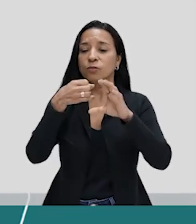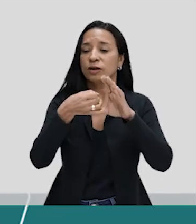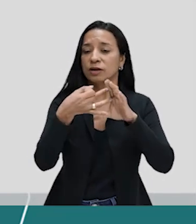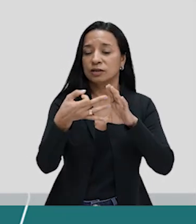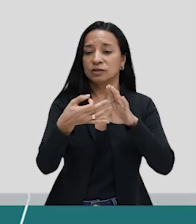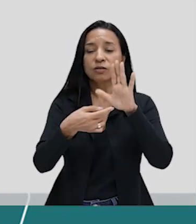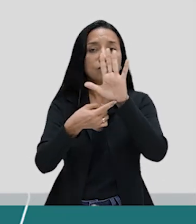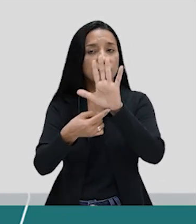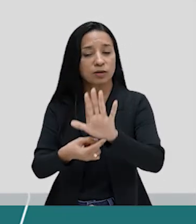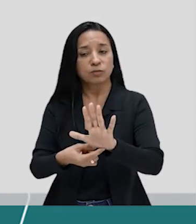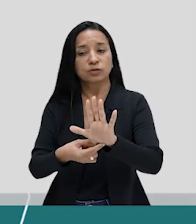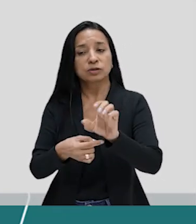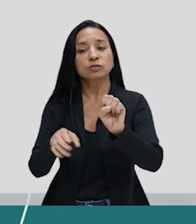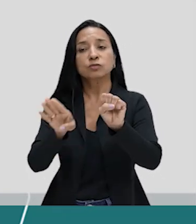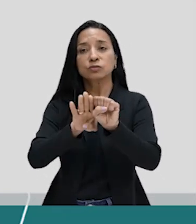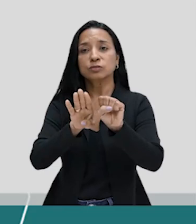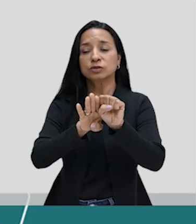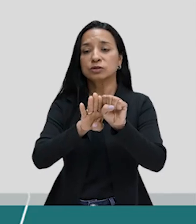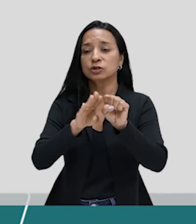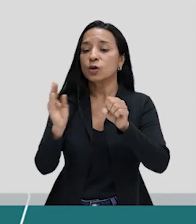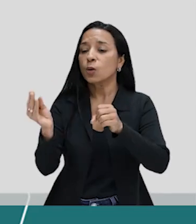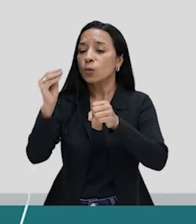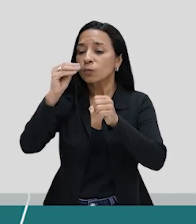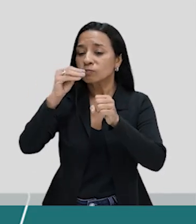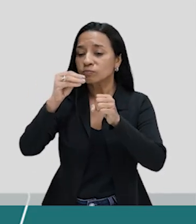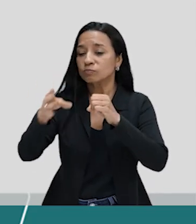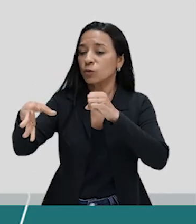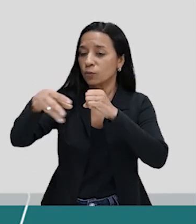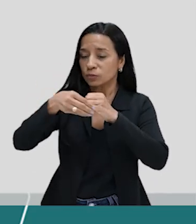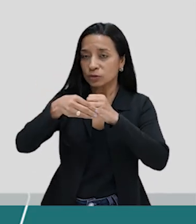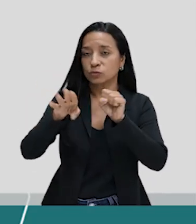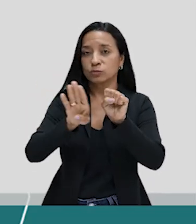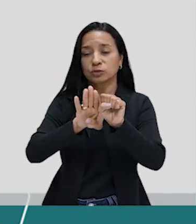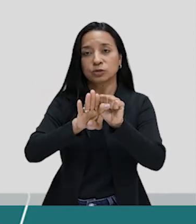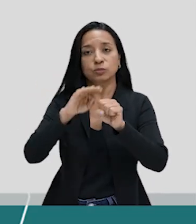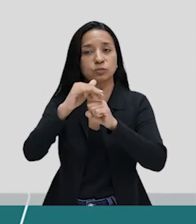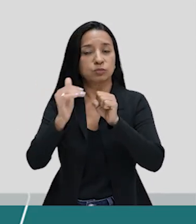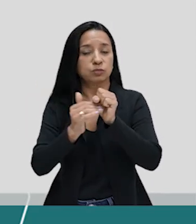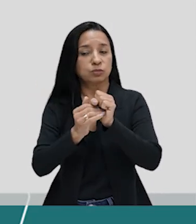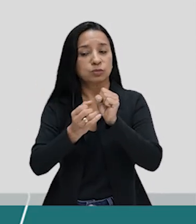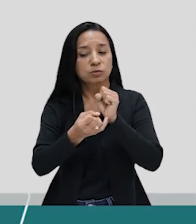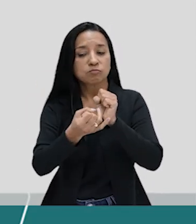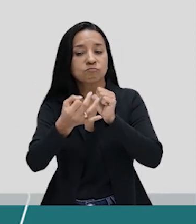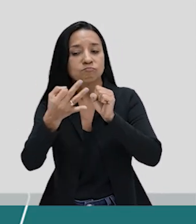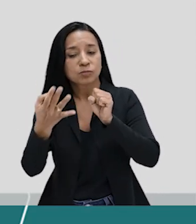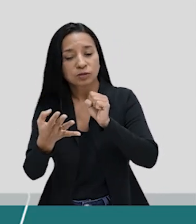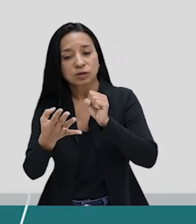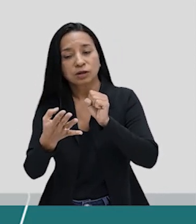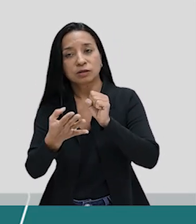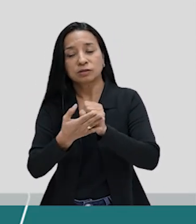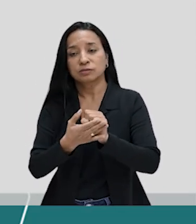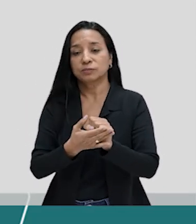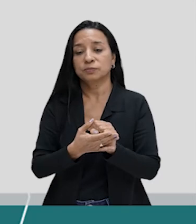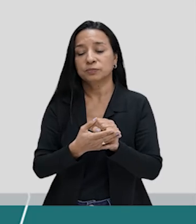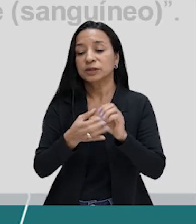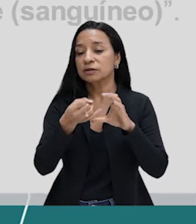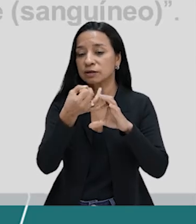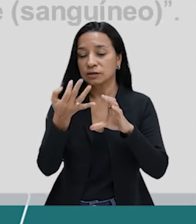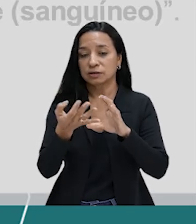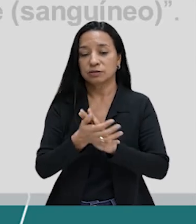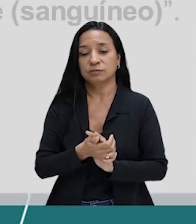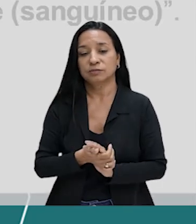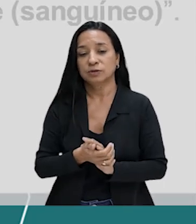colocando aí nesse substantivo toda uma qualidade e também uma característica. A